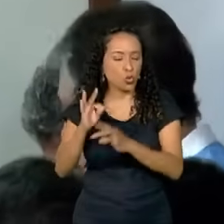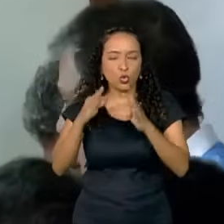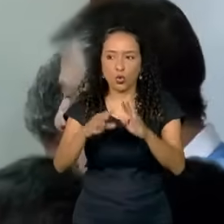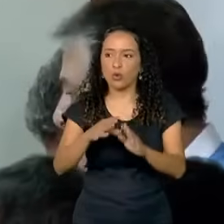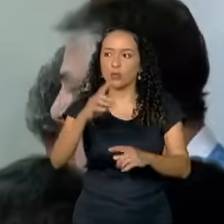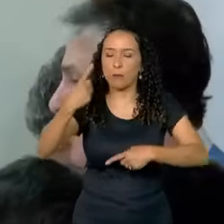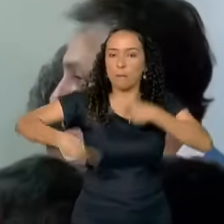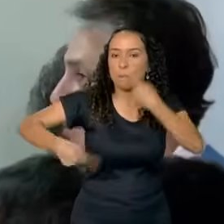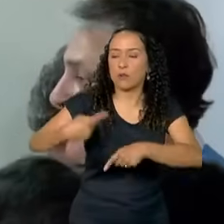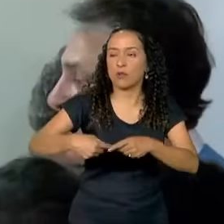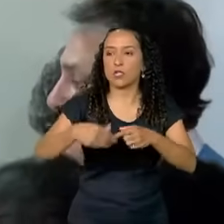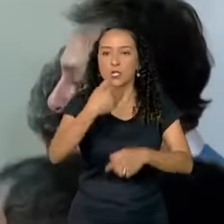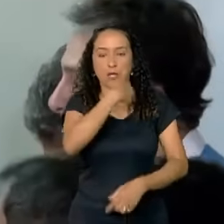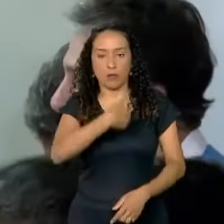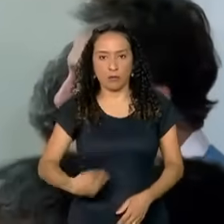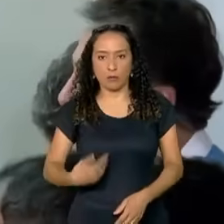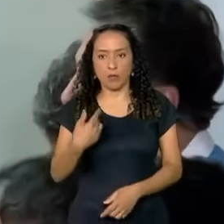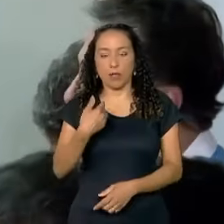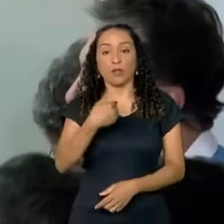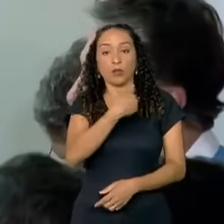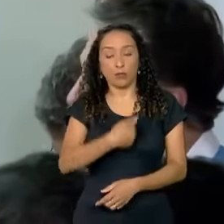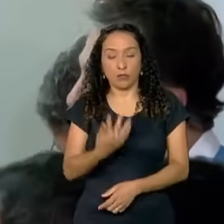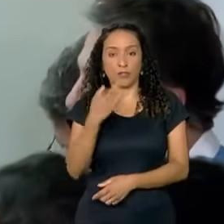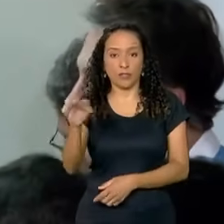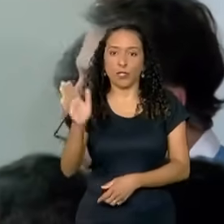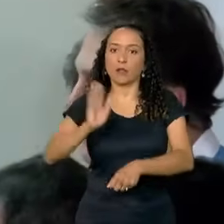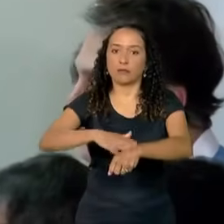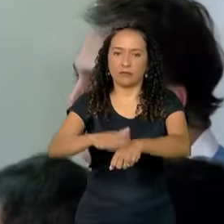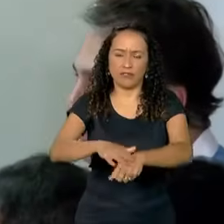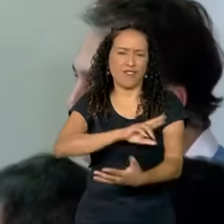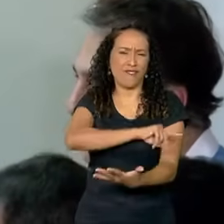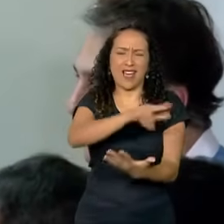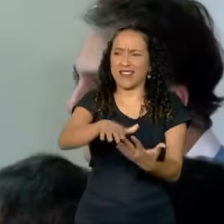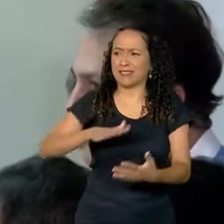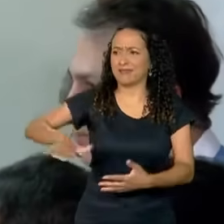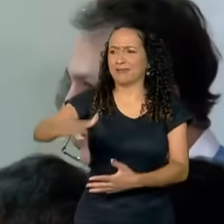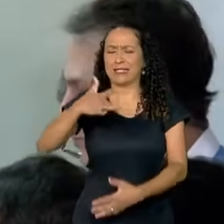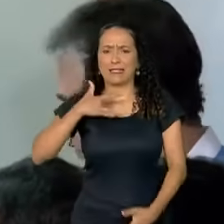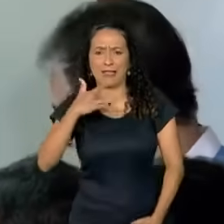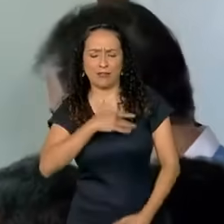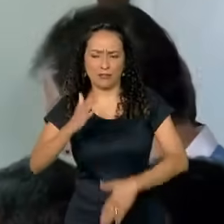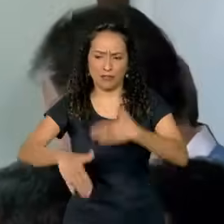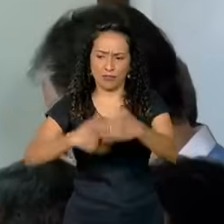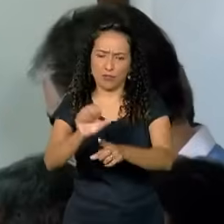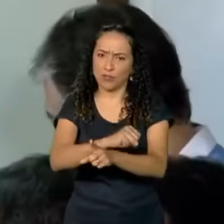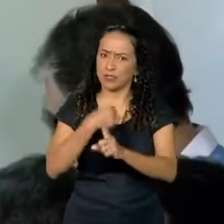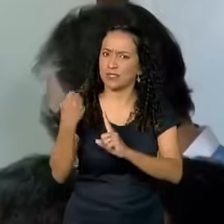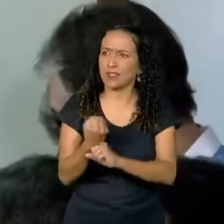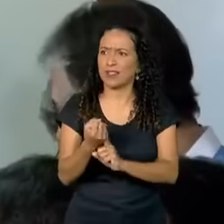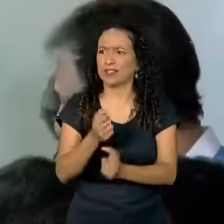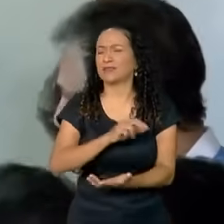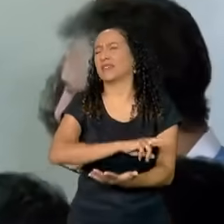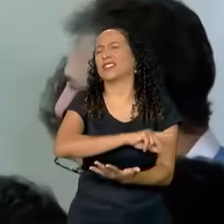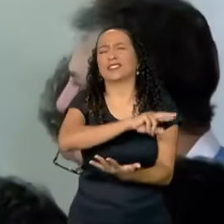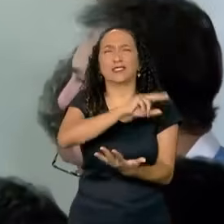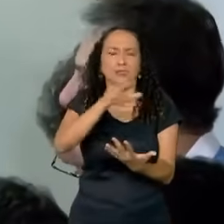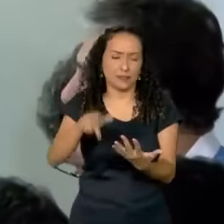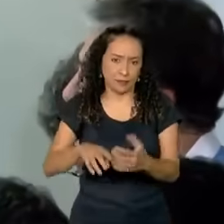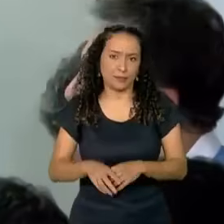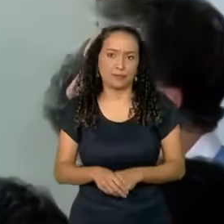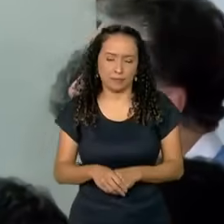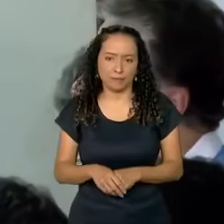políticas públicas do governo federal atuar, tá certo? Que são muitas, na saúde, no desenvolvimento social, nas mais diferentes